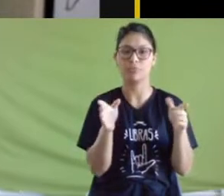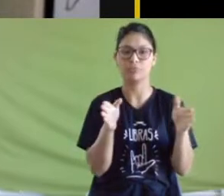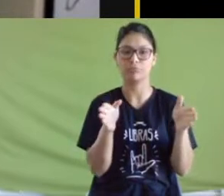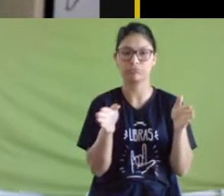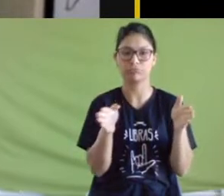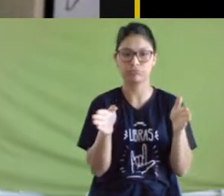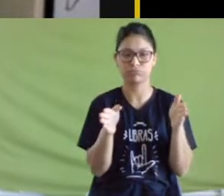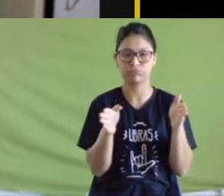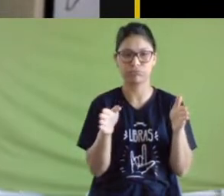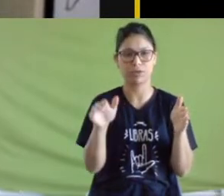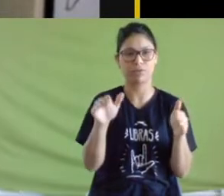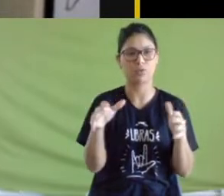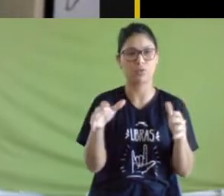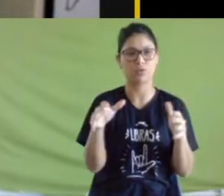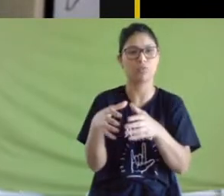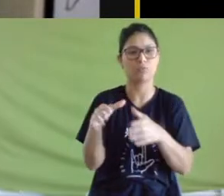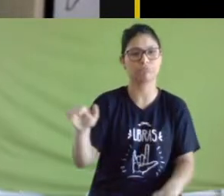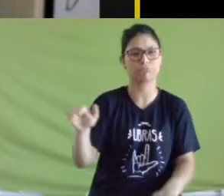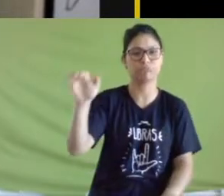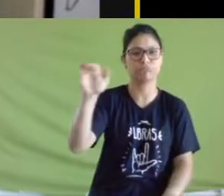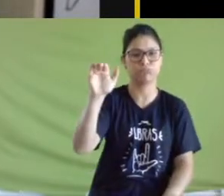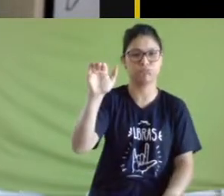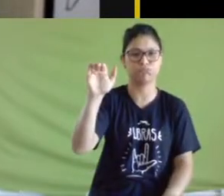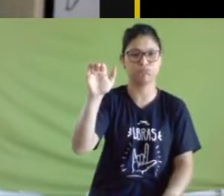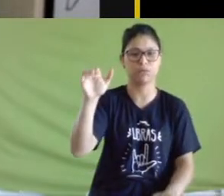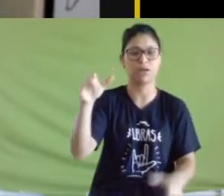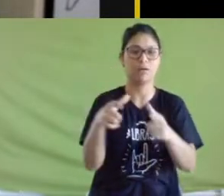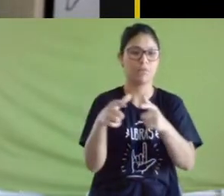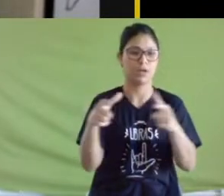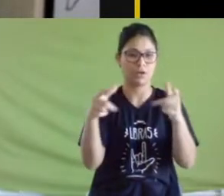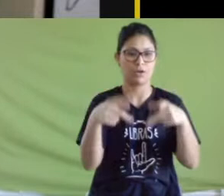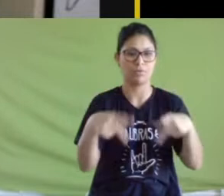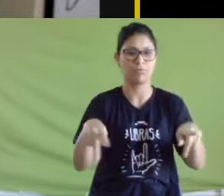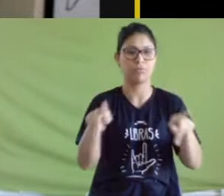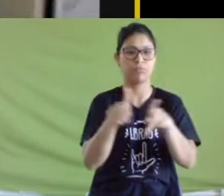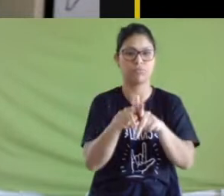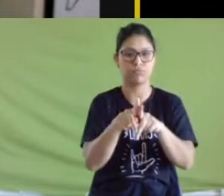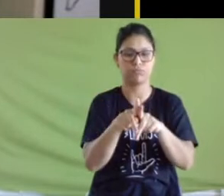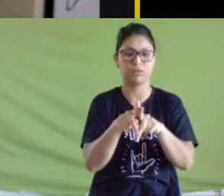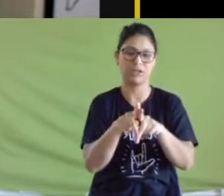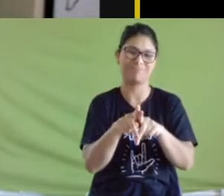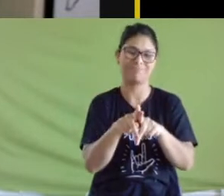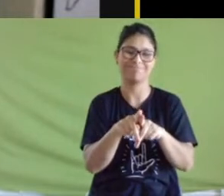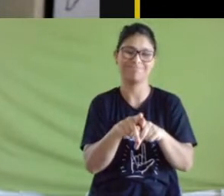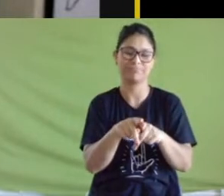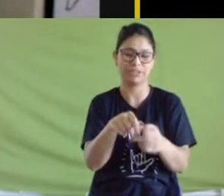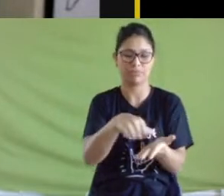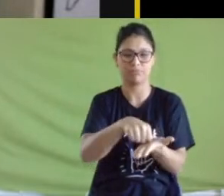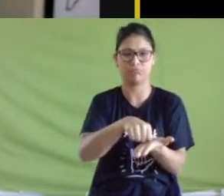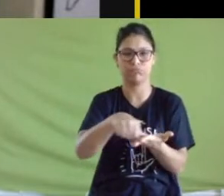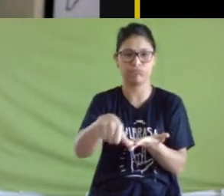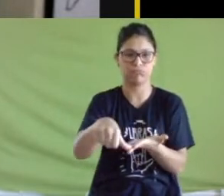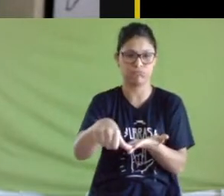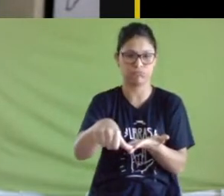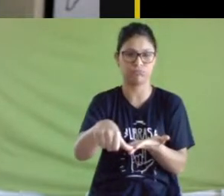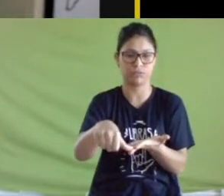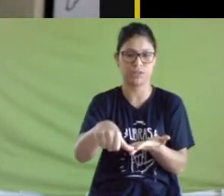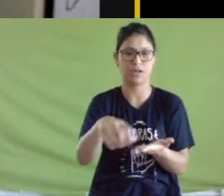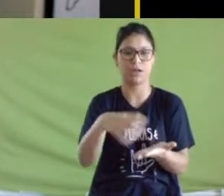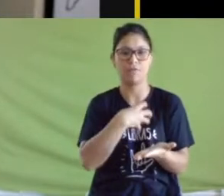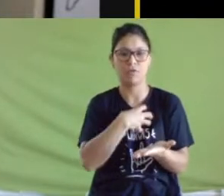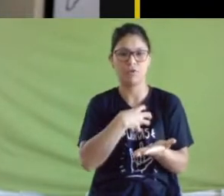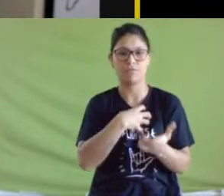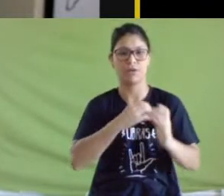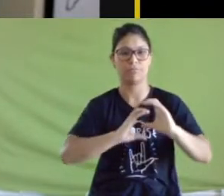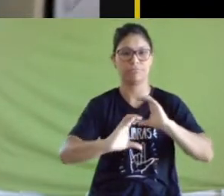elites. Agora, a maior parte da população era analfabeta e então o modo de comunicação era